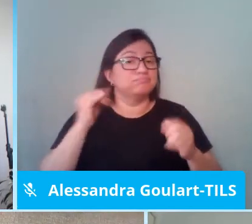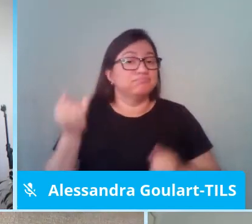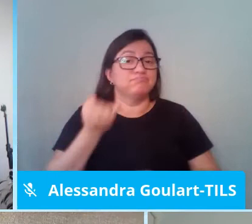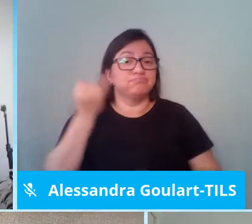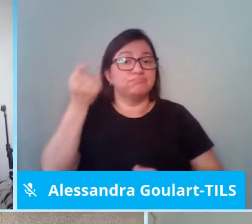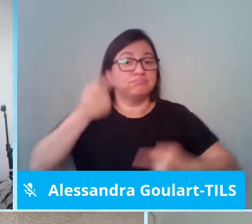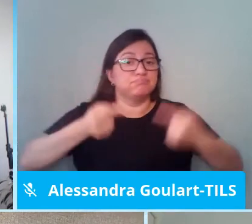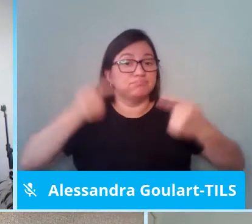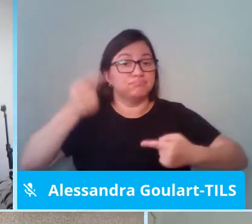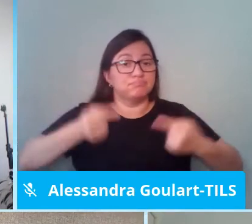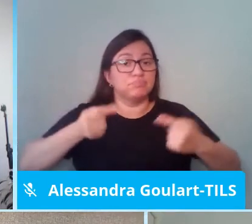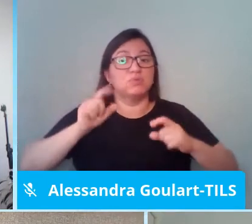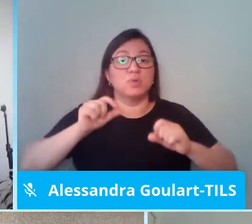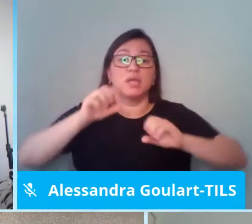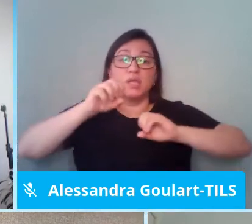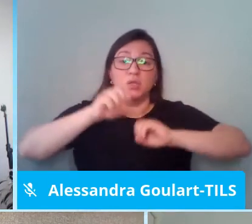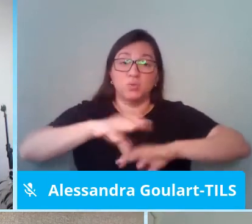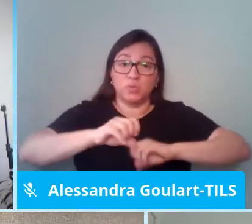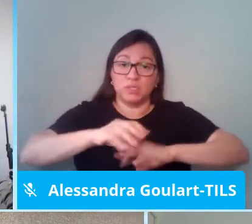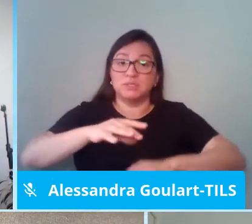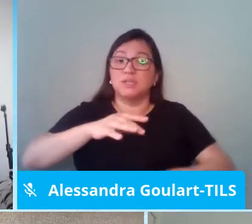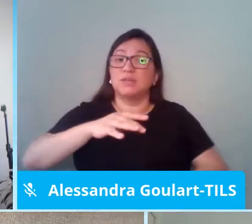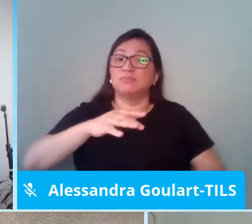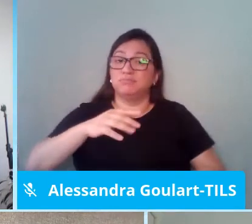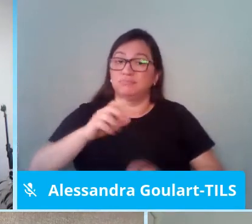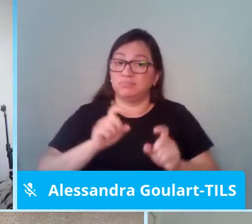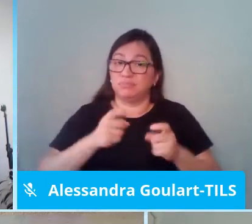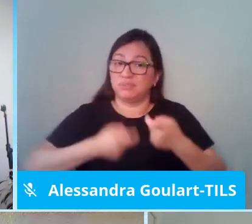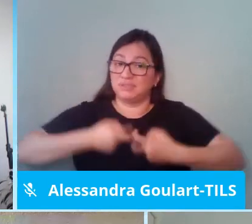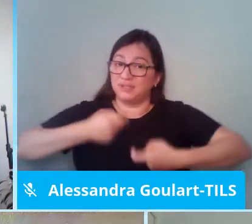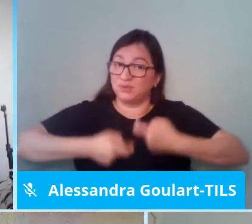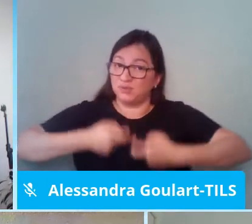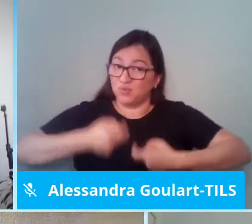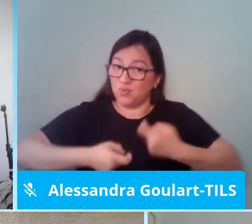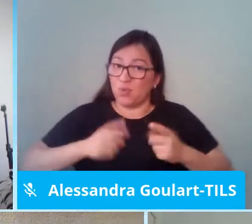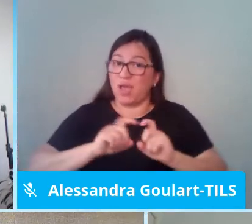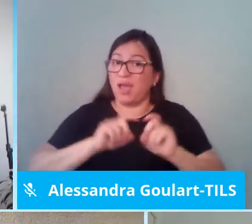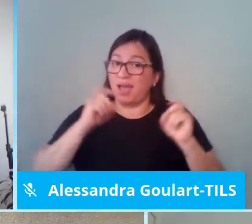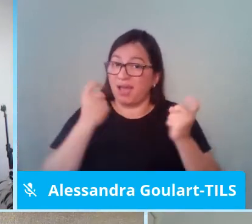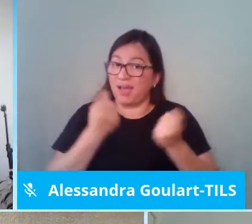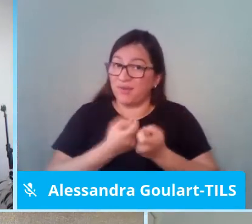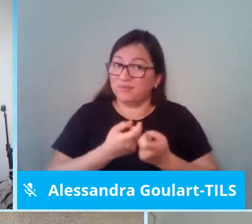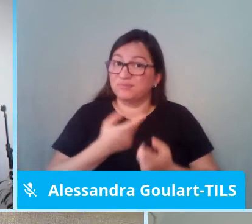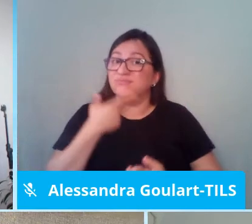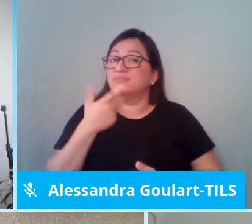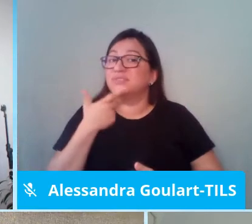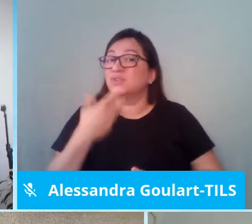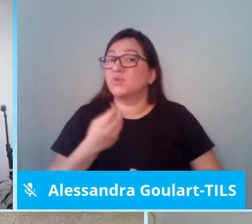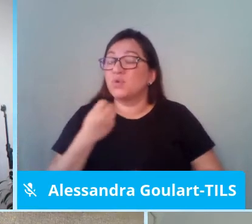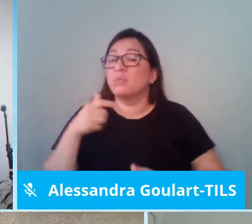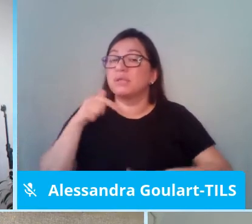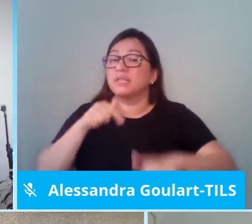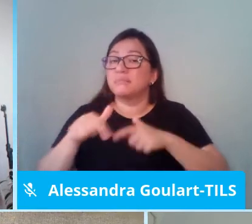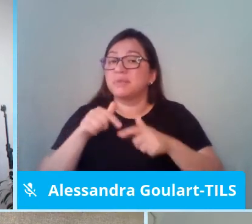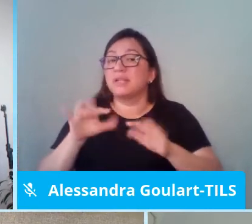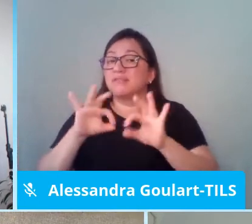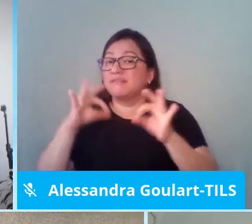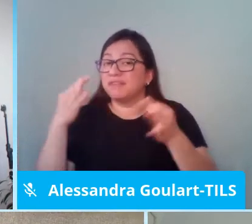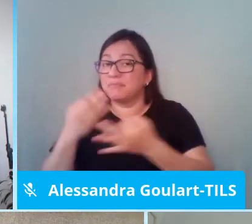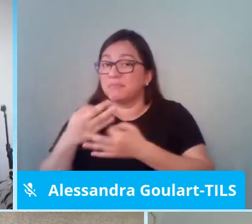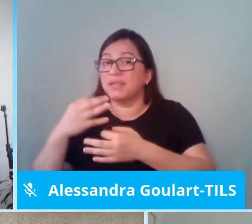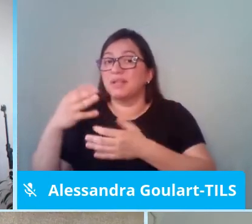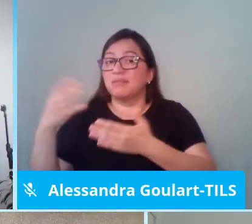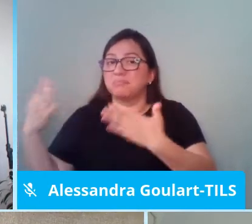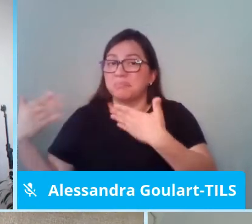importante que é sobre educação sexual, como que a gente resgata isso, né? Trabalhando com famílias, nos grupos,